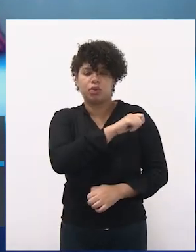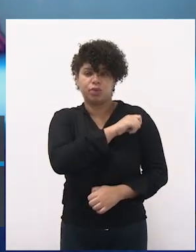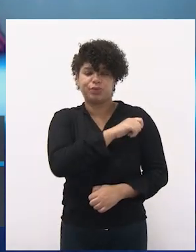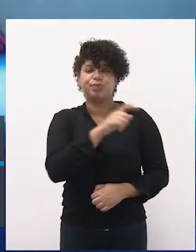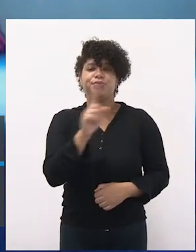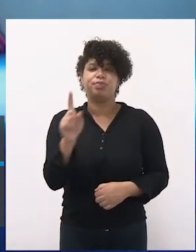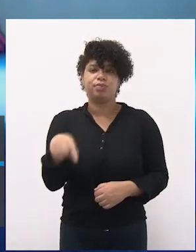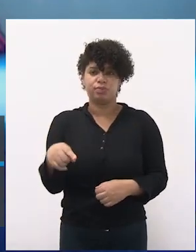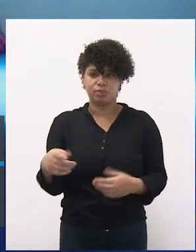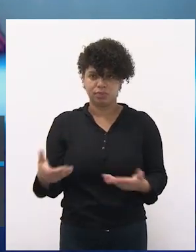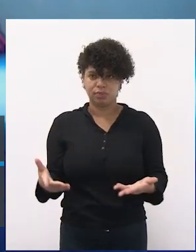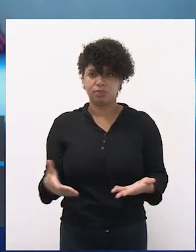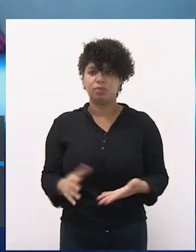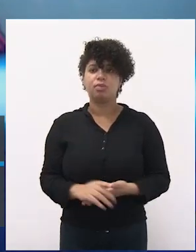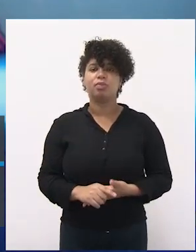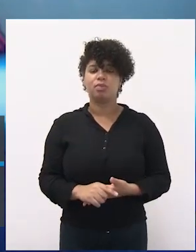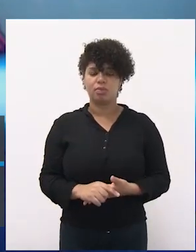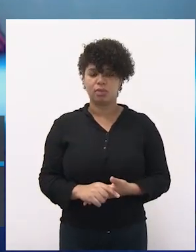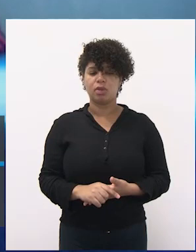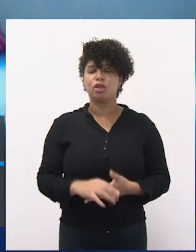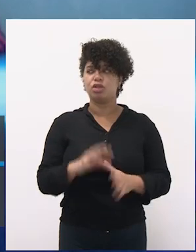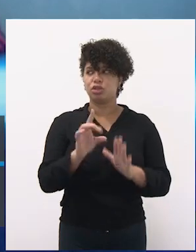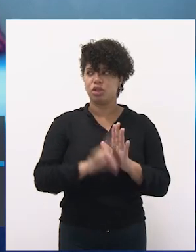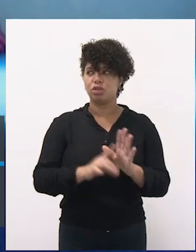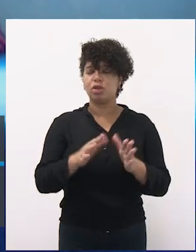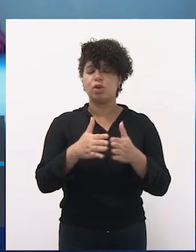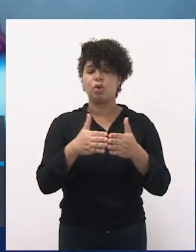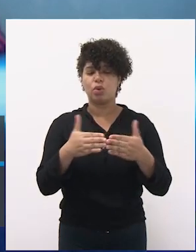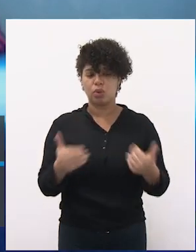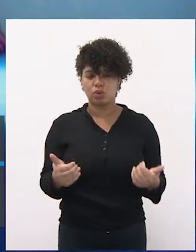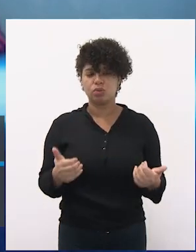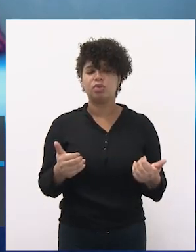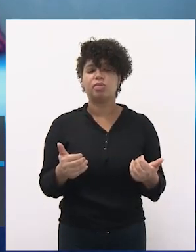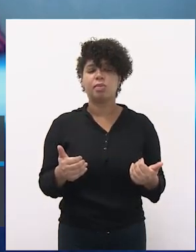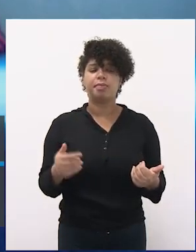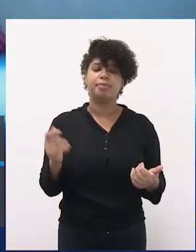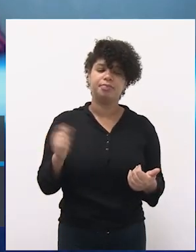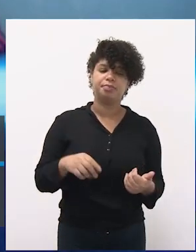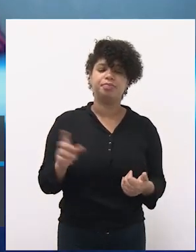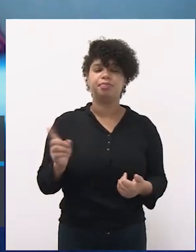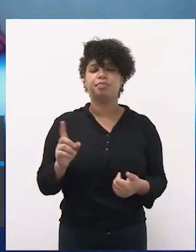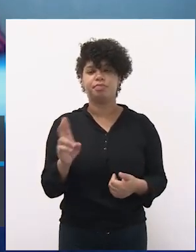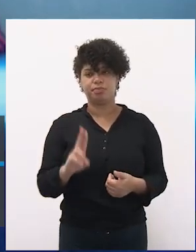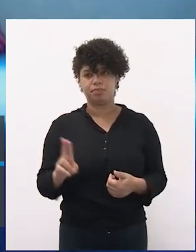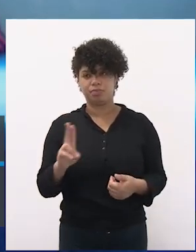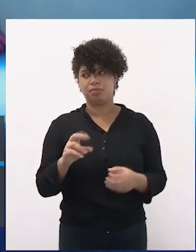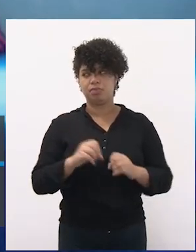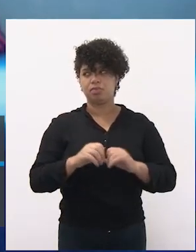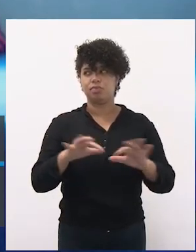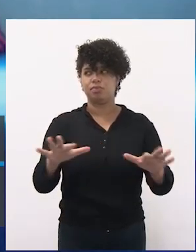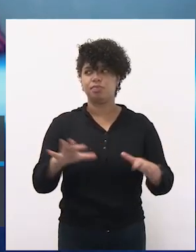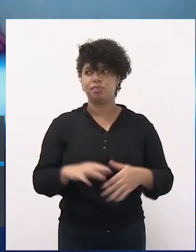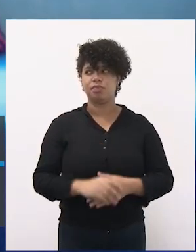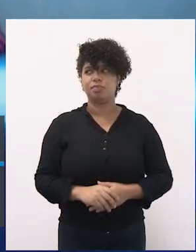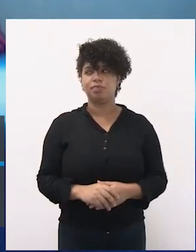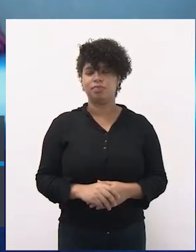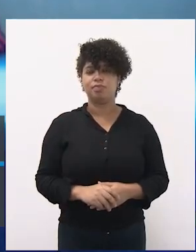sobre, enfim, direitos autorais e sobre o que pode ou não ser compartilhado.